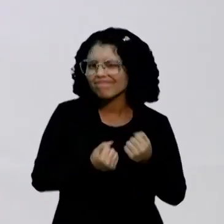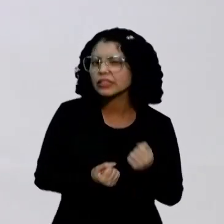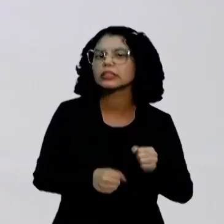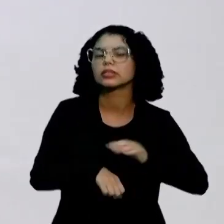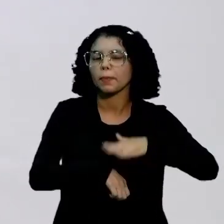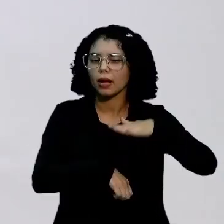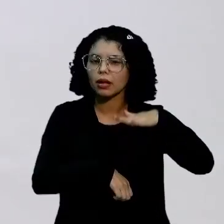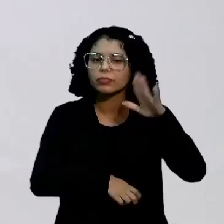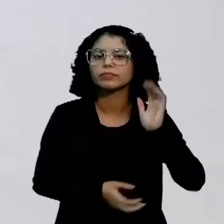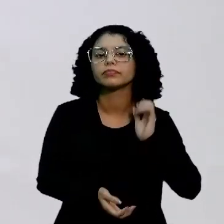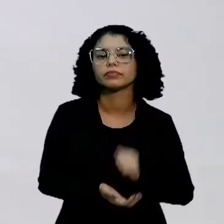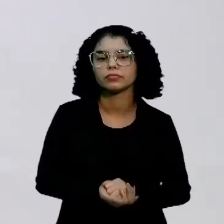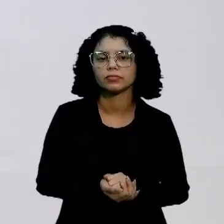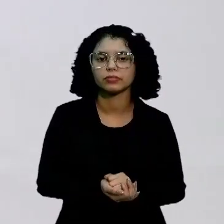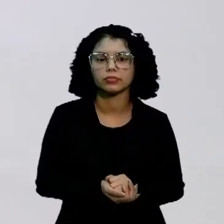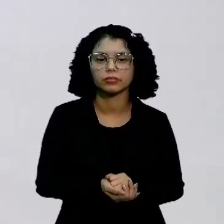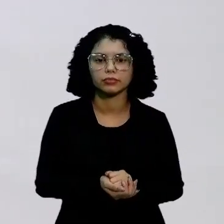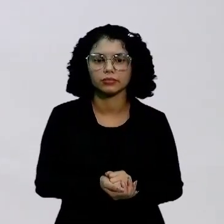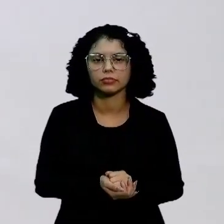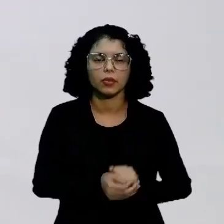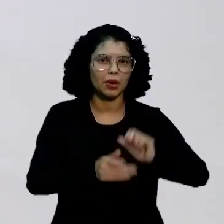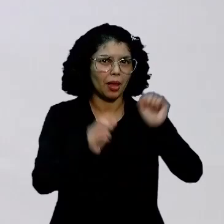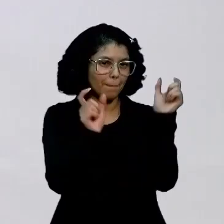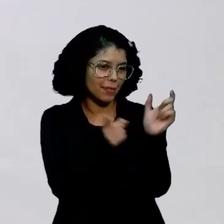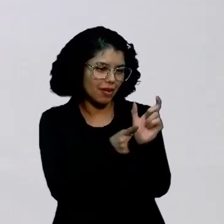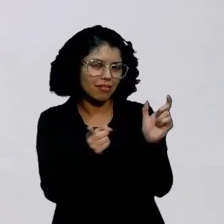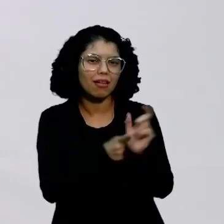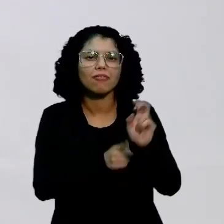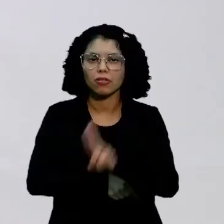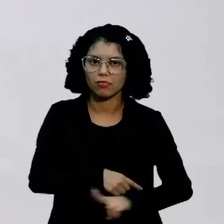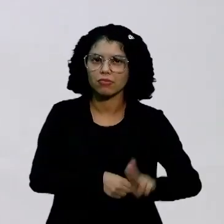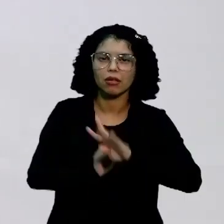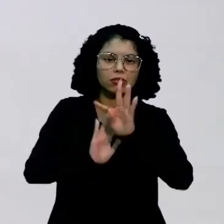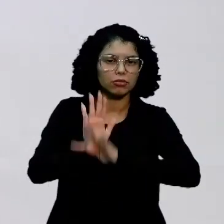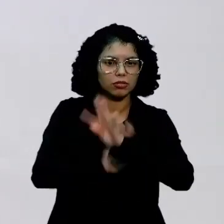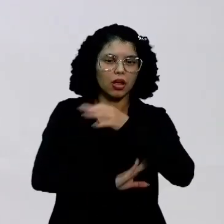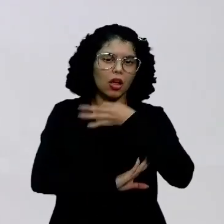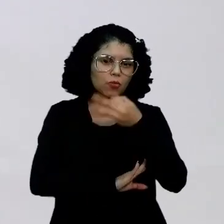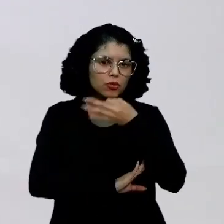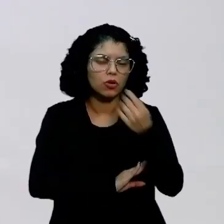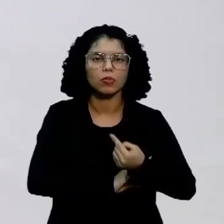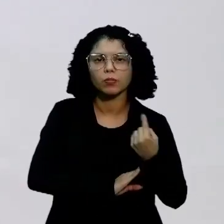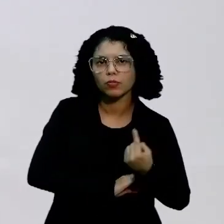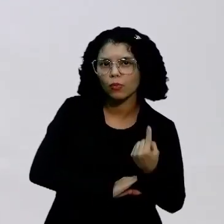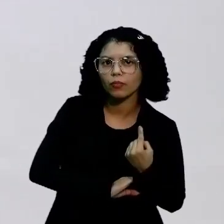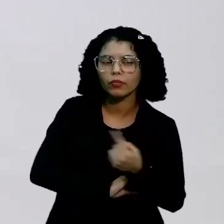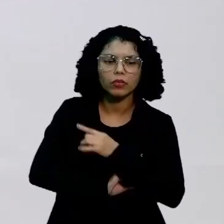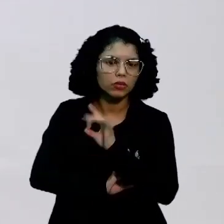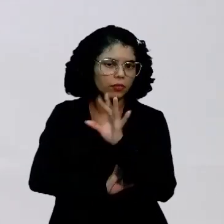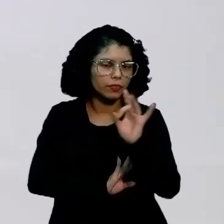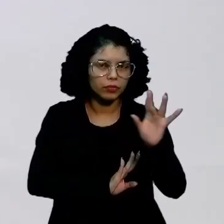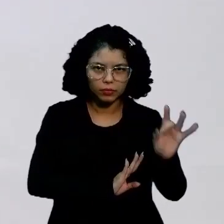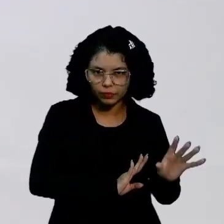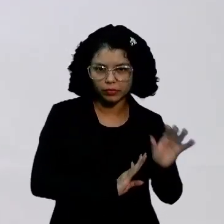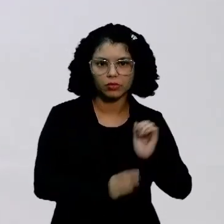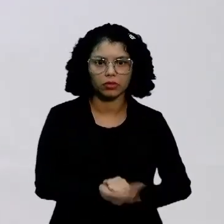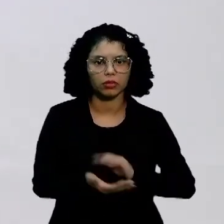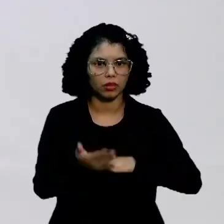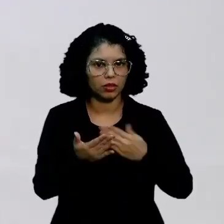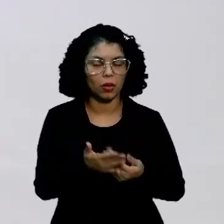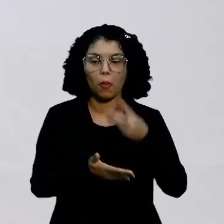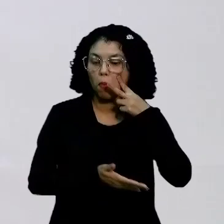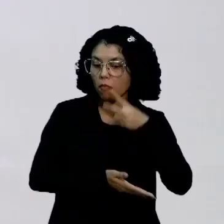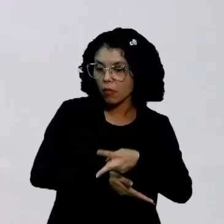muito pelo subjetivismo, que é a opinião individual de cada um, como cada um